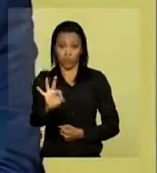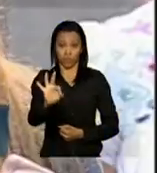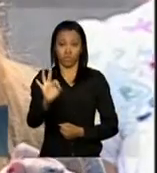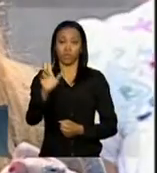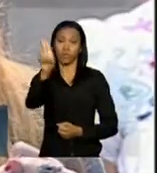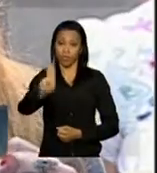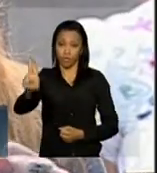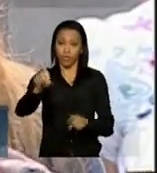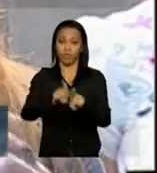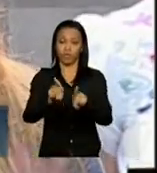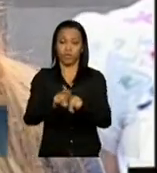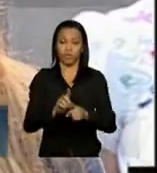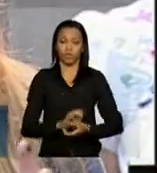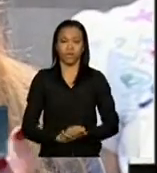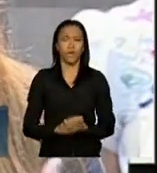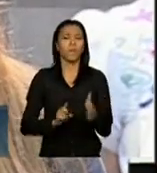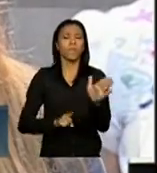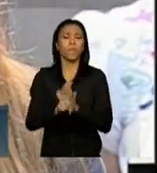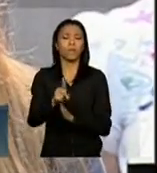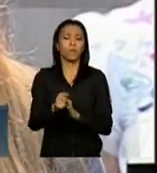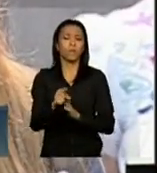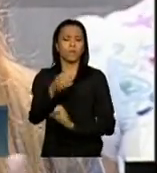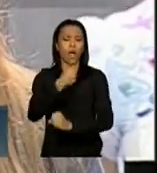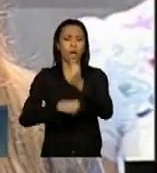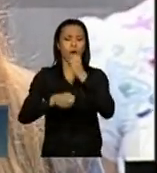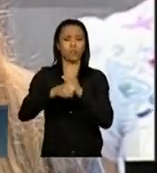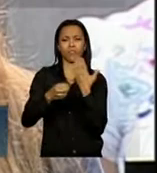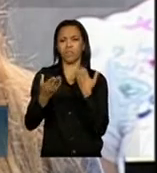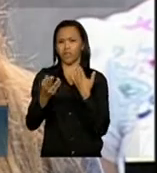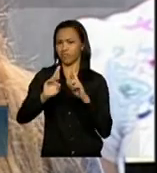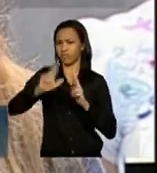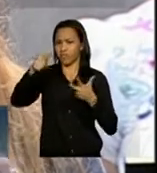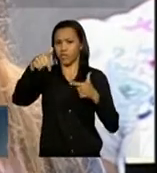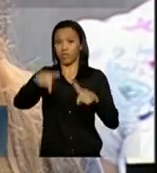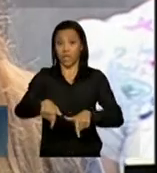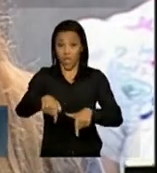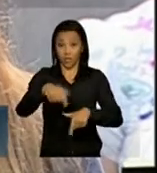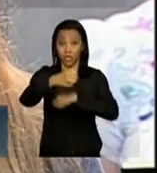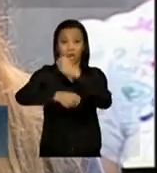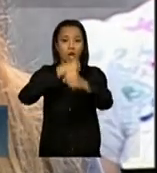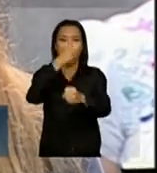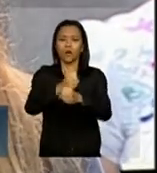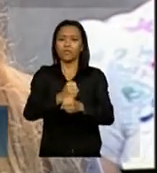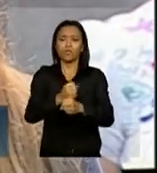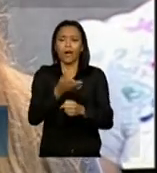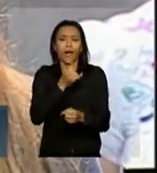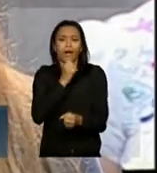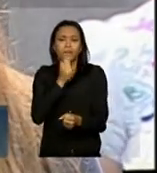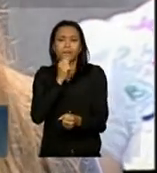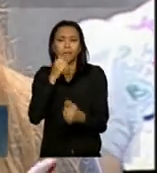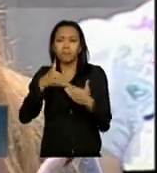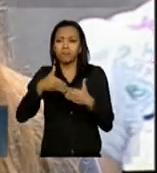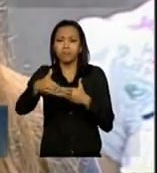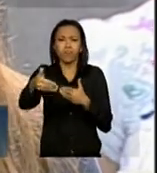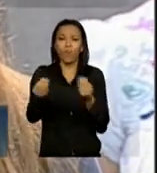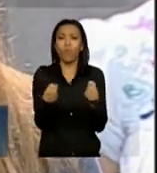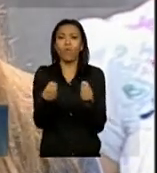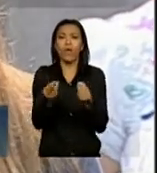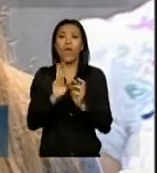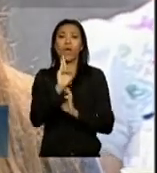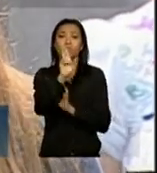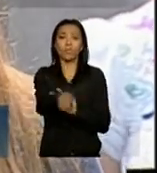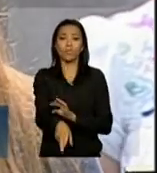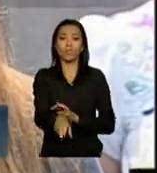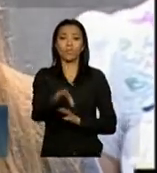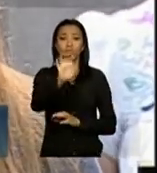o pé Bom dia Ministro ao contrário de anos anteriores nesse ano não foi dado uma previsão de quando sairá o resultado do ENEM